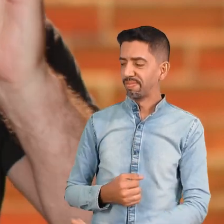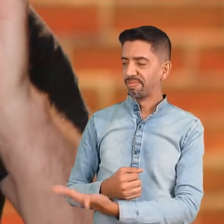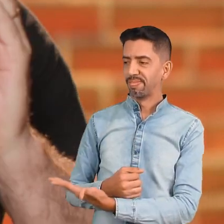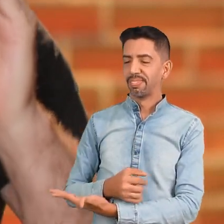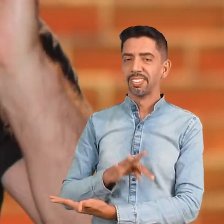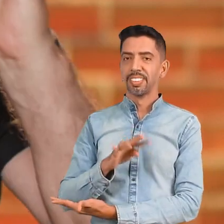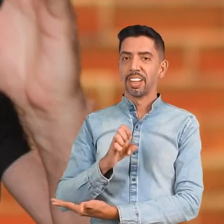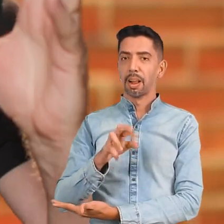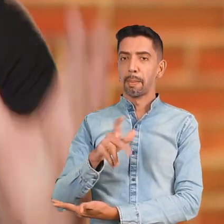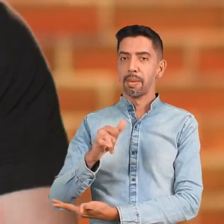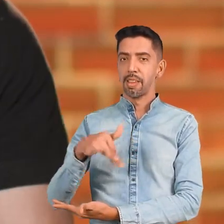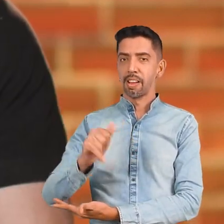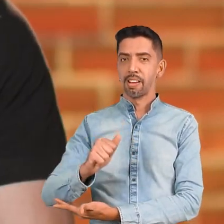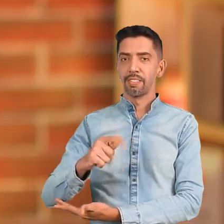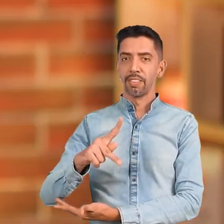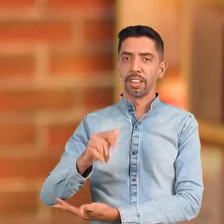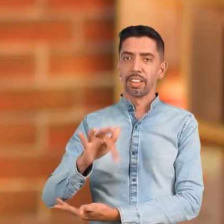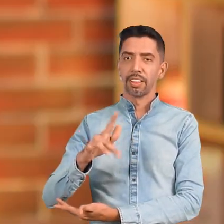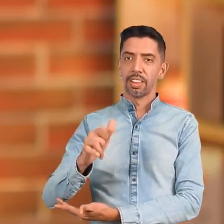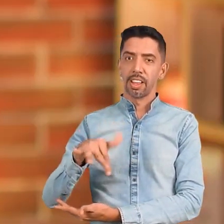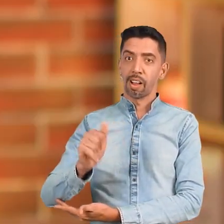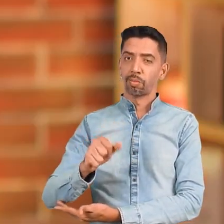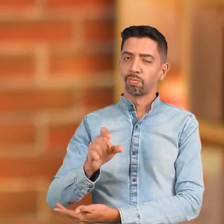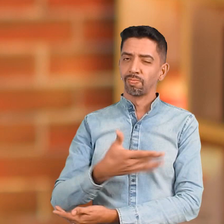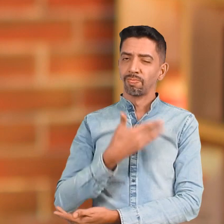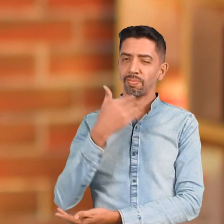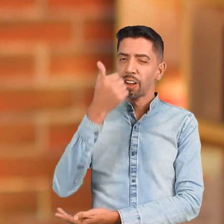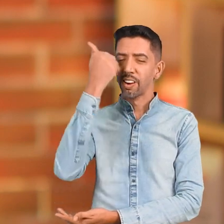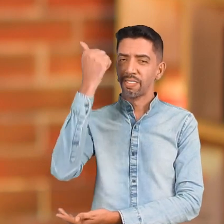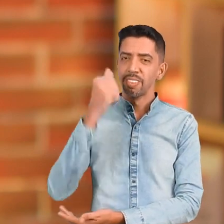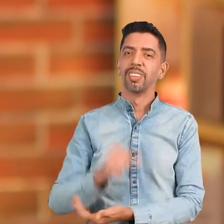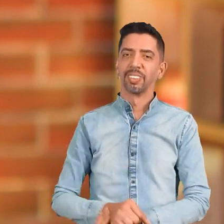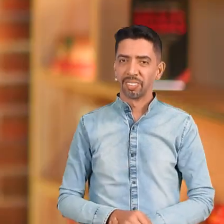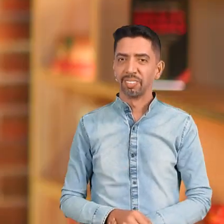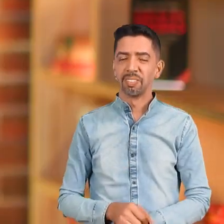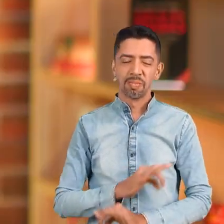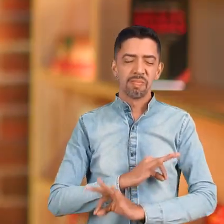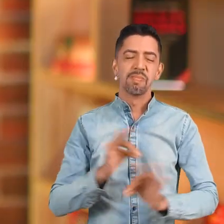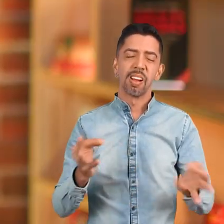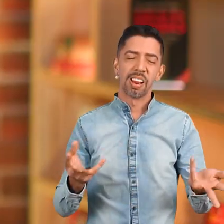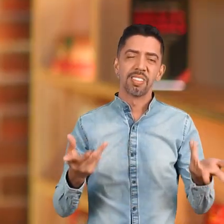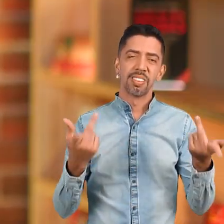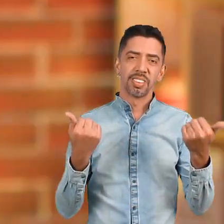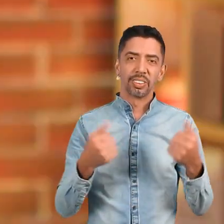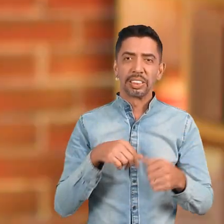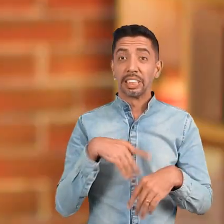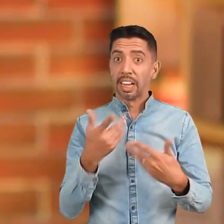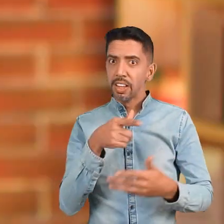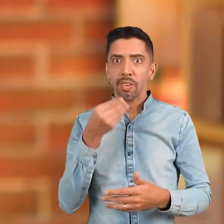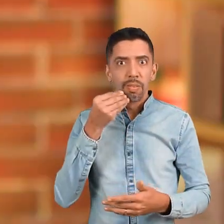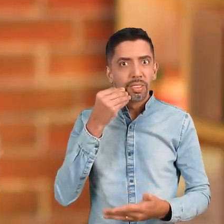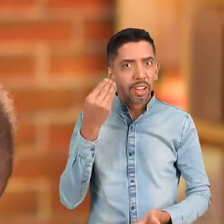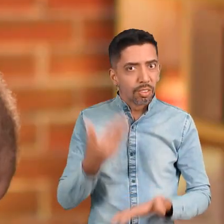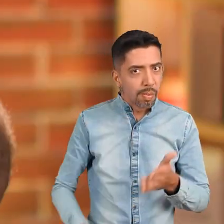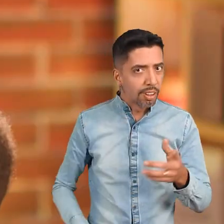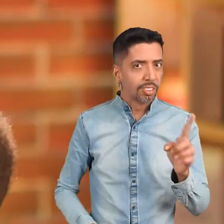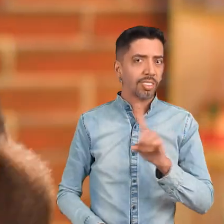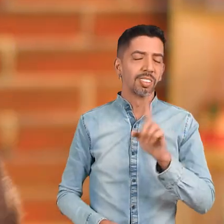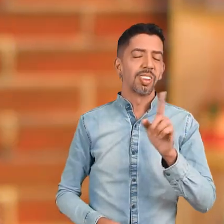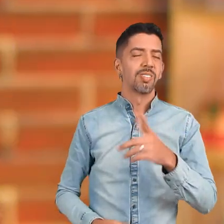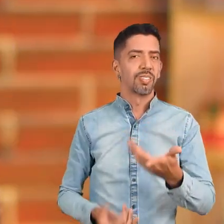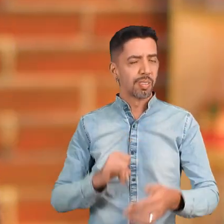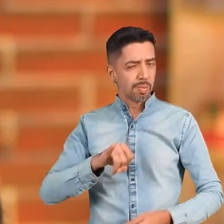Um grande long seller. Não perca esta oportunidade. Nada de crenças e sim de